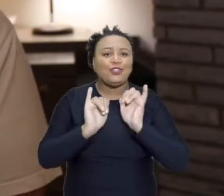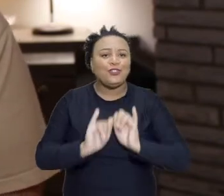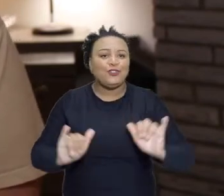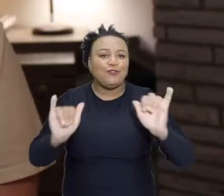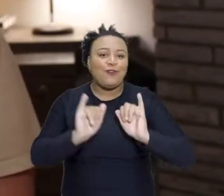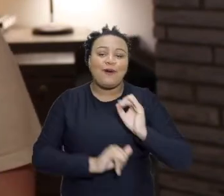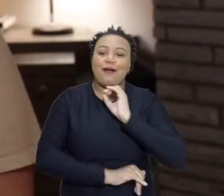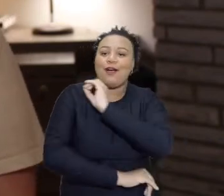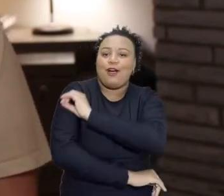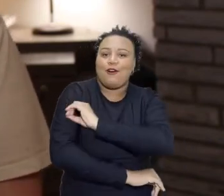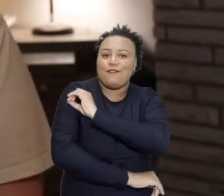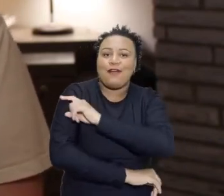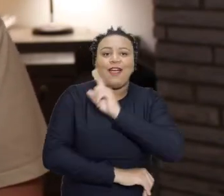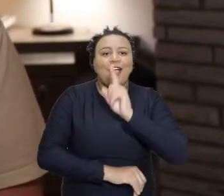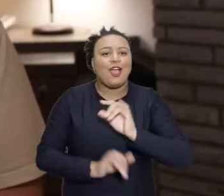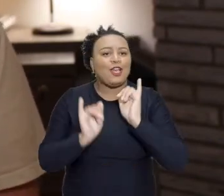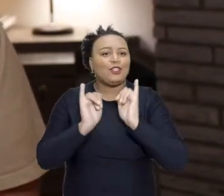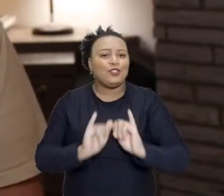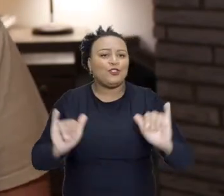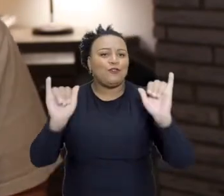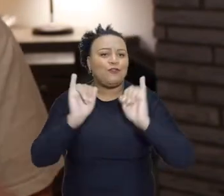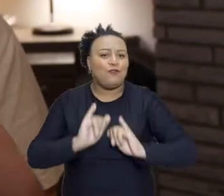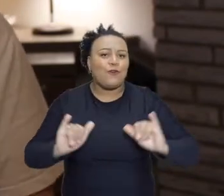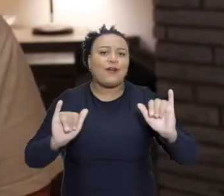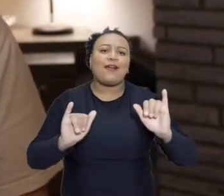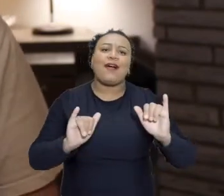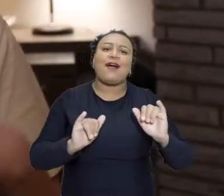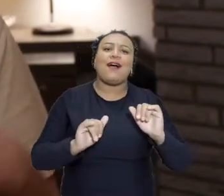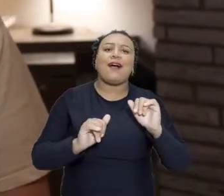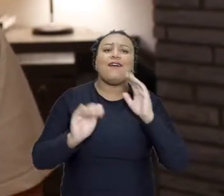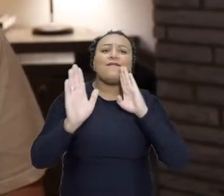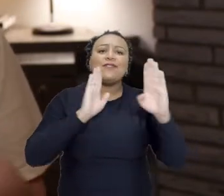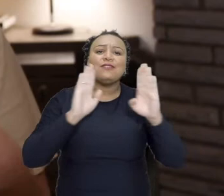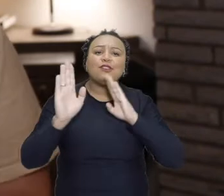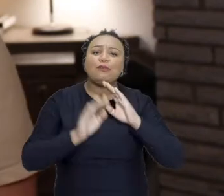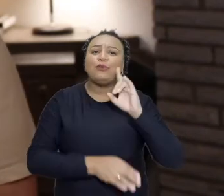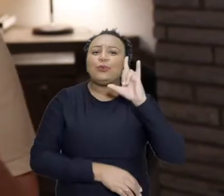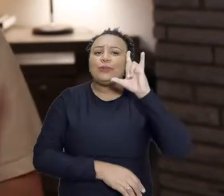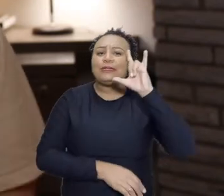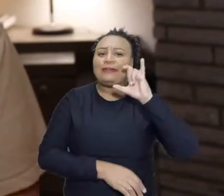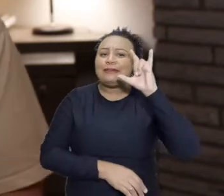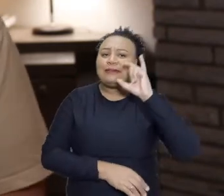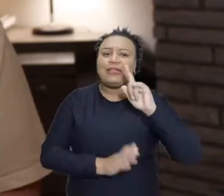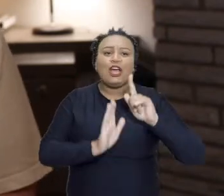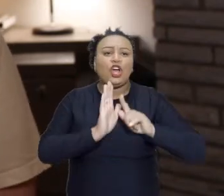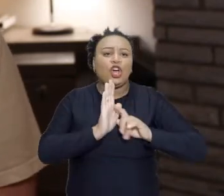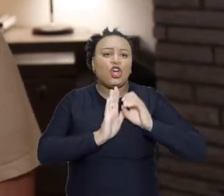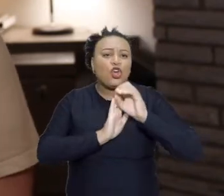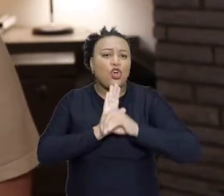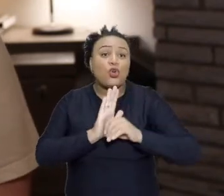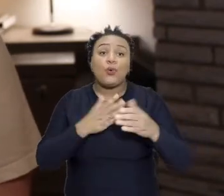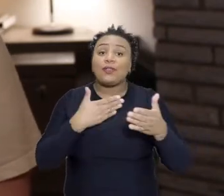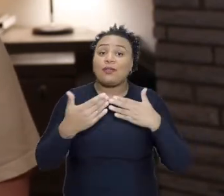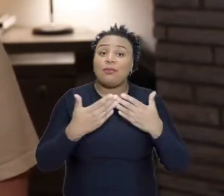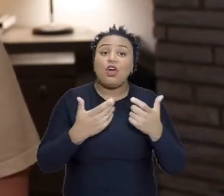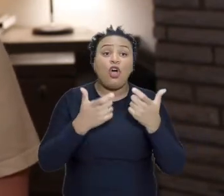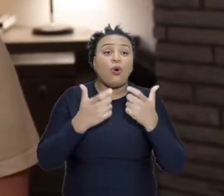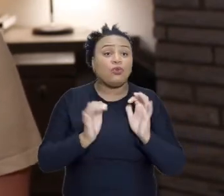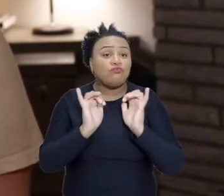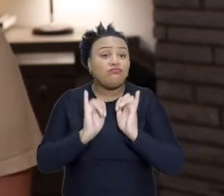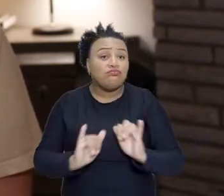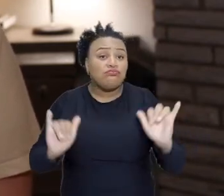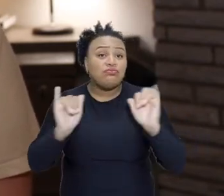oficina, é divulgar Facebook, Instagram, Google, independente de onde você for divulgar esse